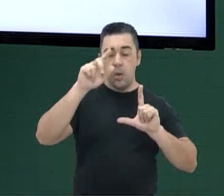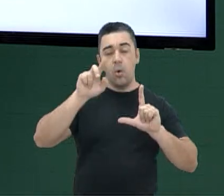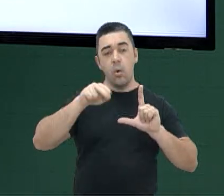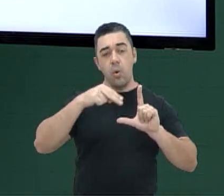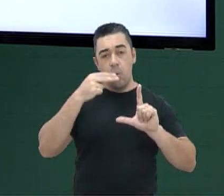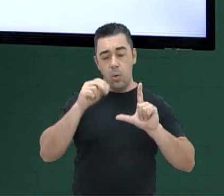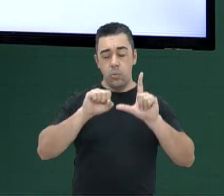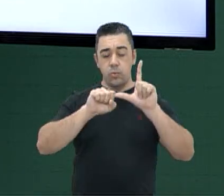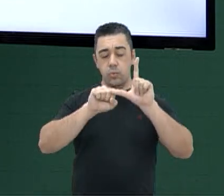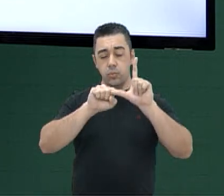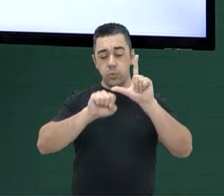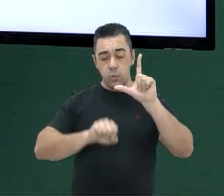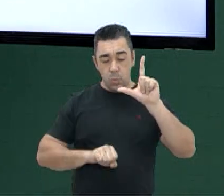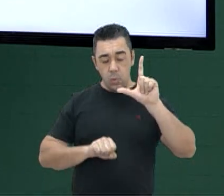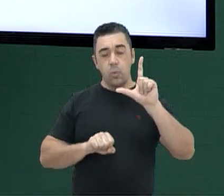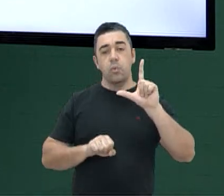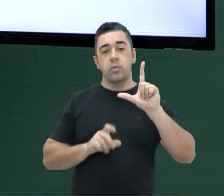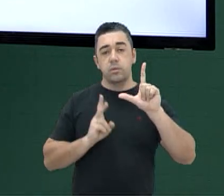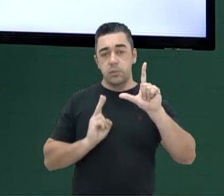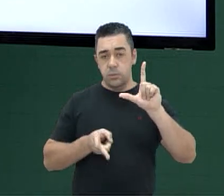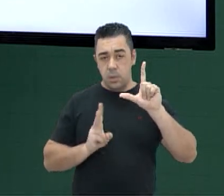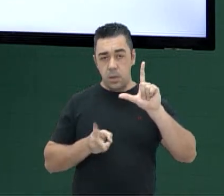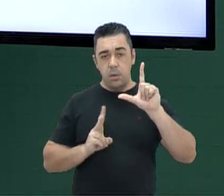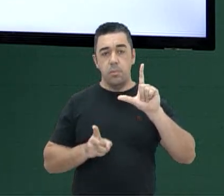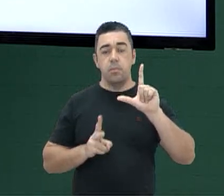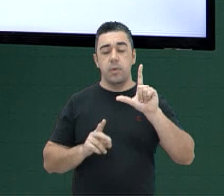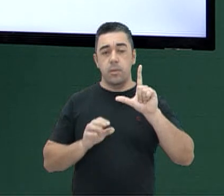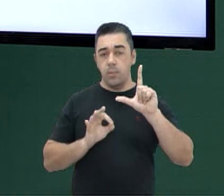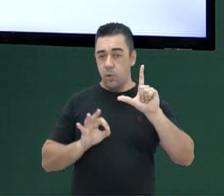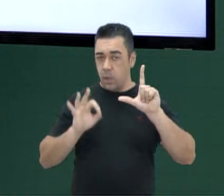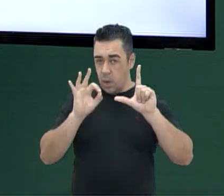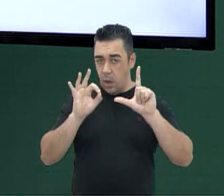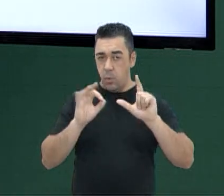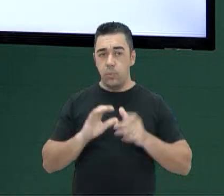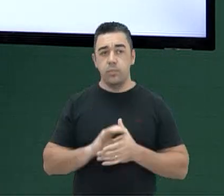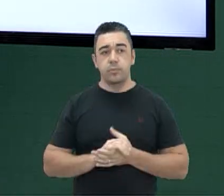ao sul, respectivamente identificados por graus.